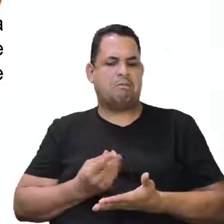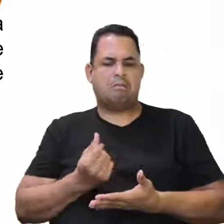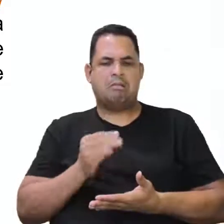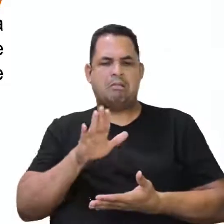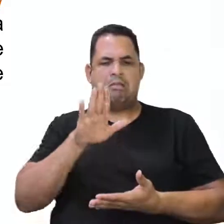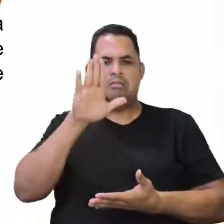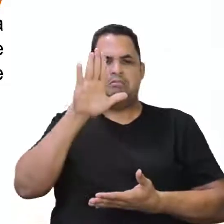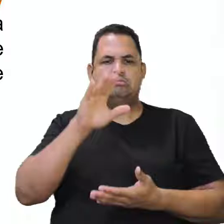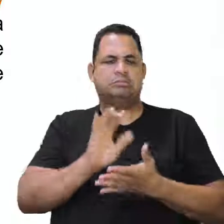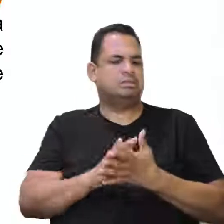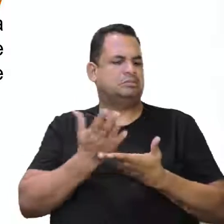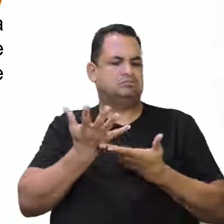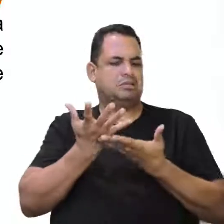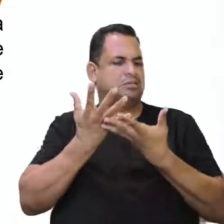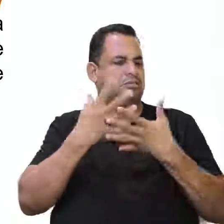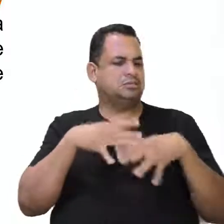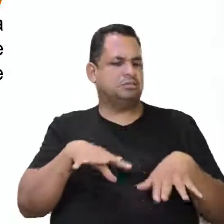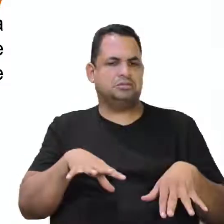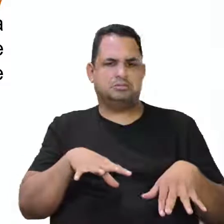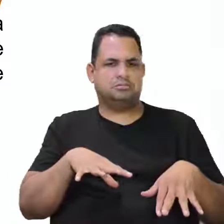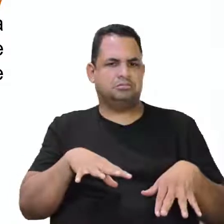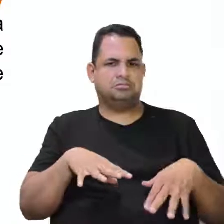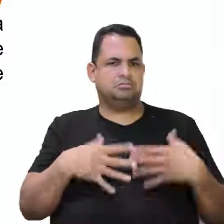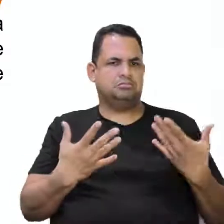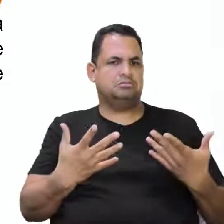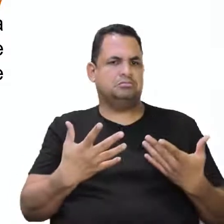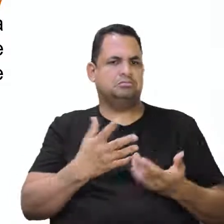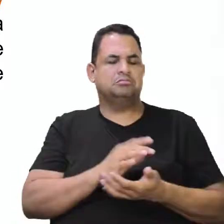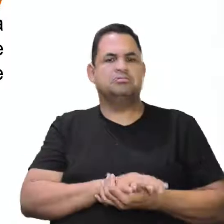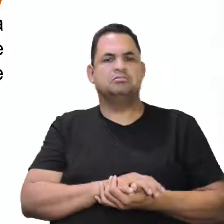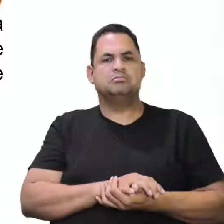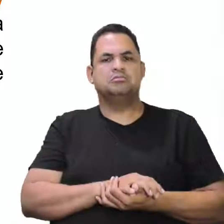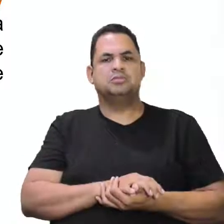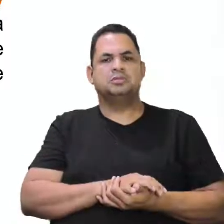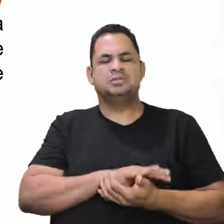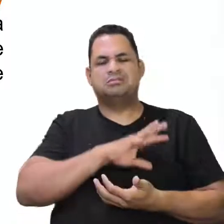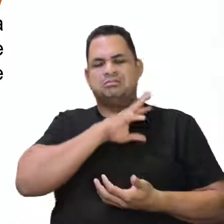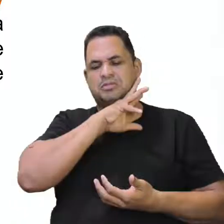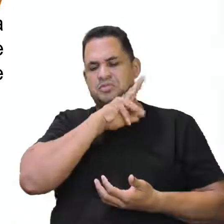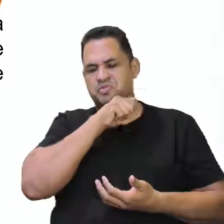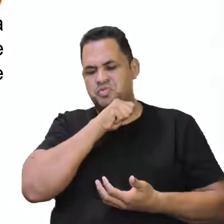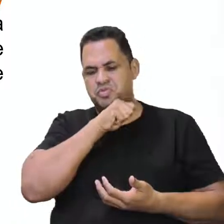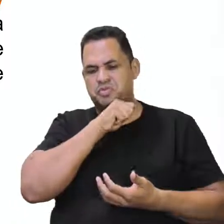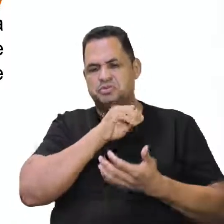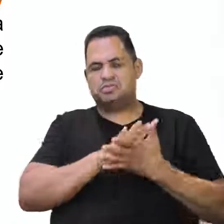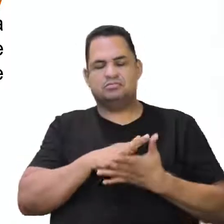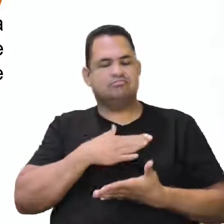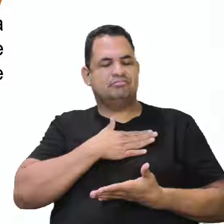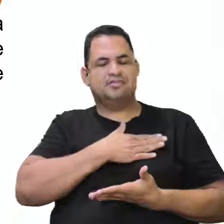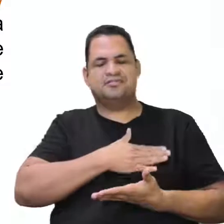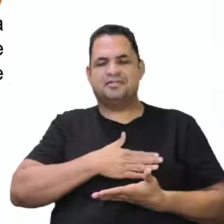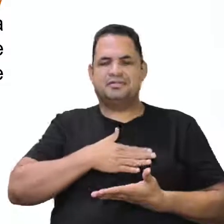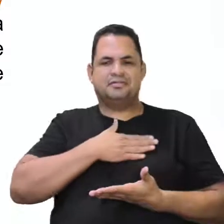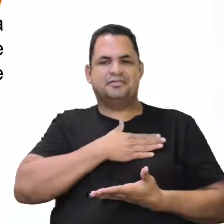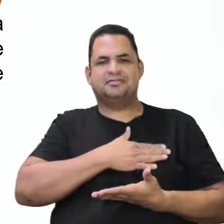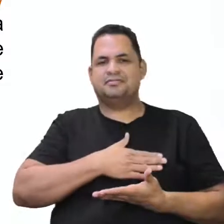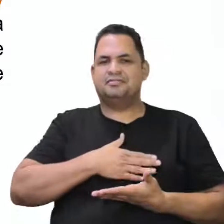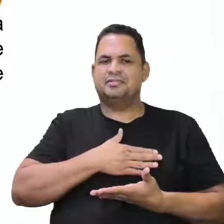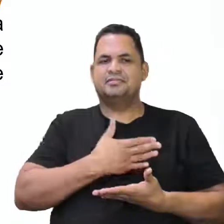não concordo. I think animals are lovely. Eu acho que os animais são adoráveis.